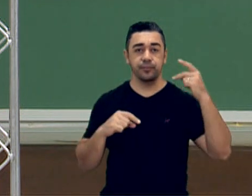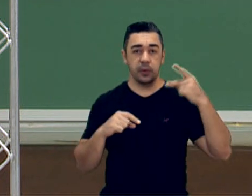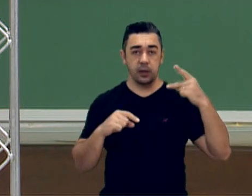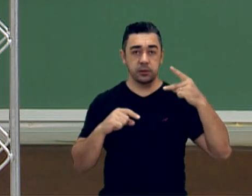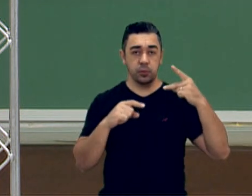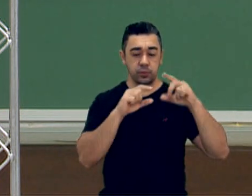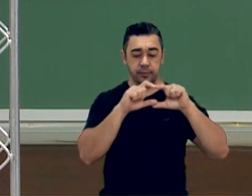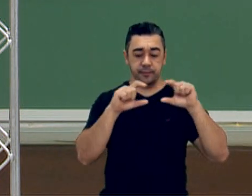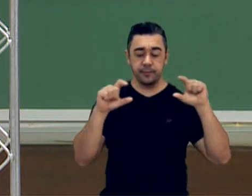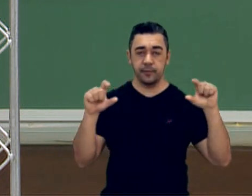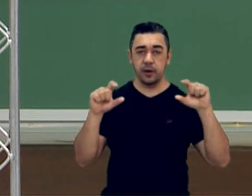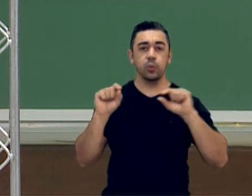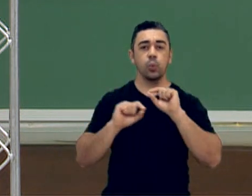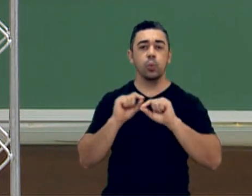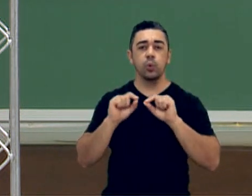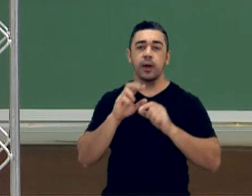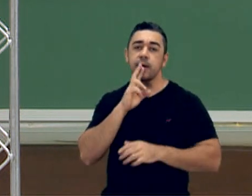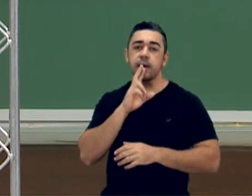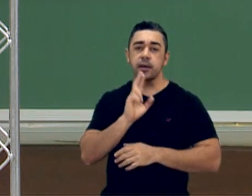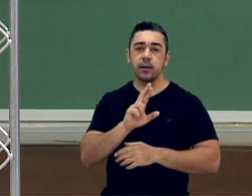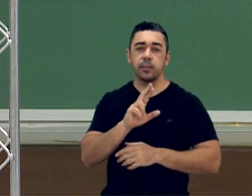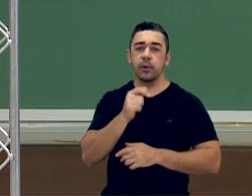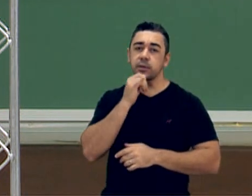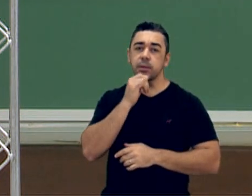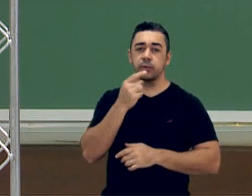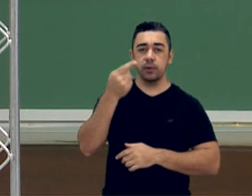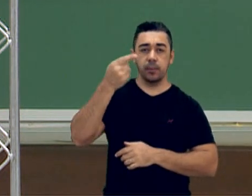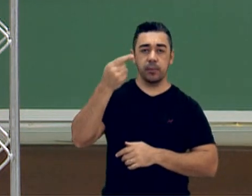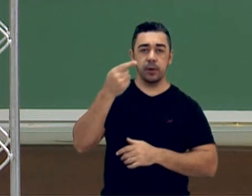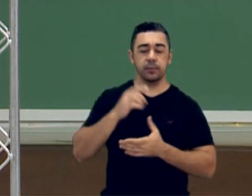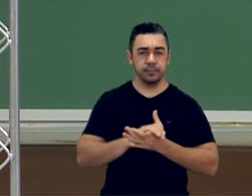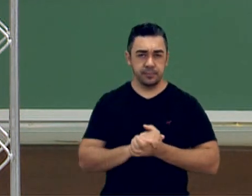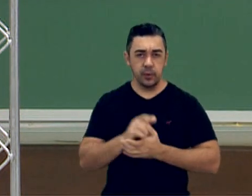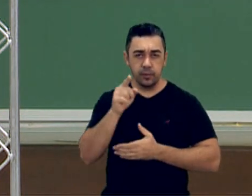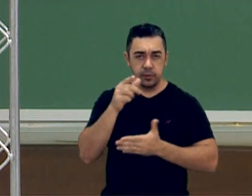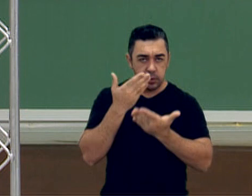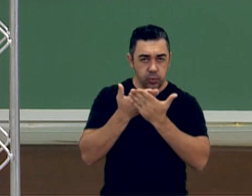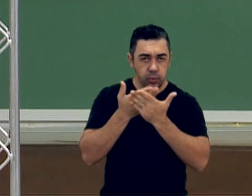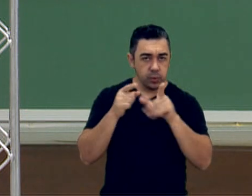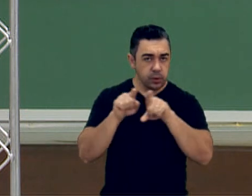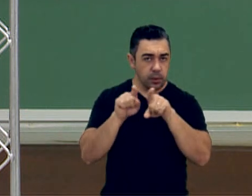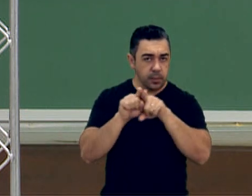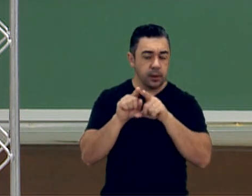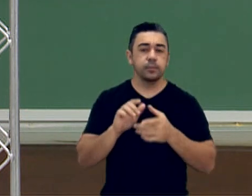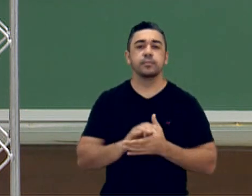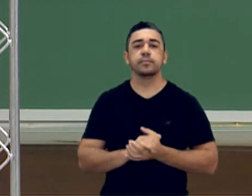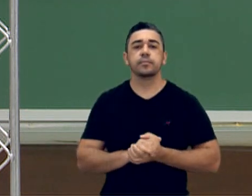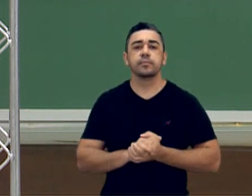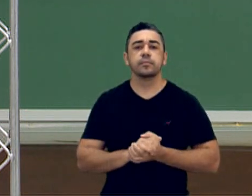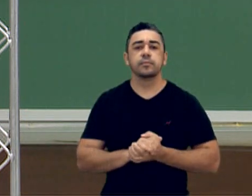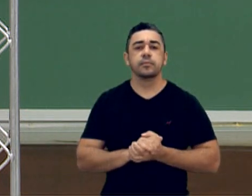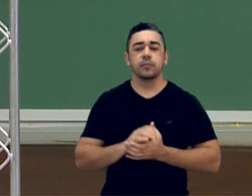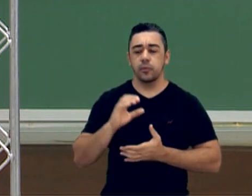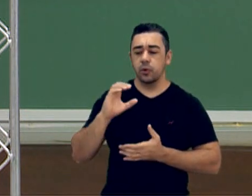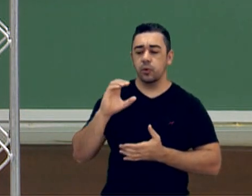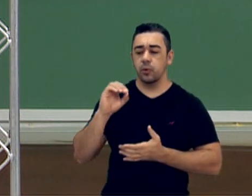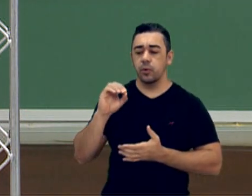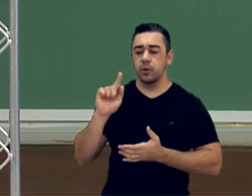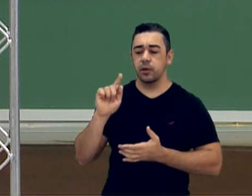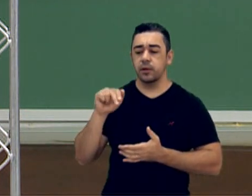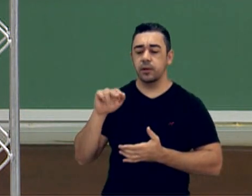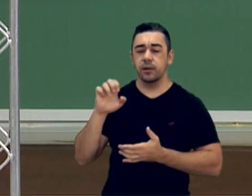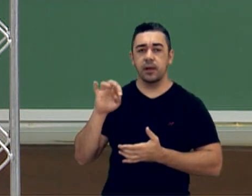como sendo um resultado da primeira. Vocês estudaram também cognates. O que